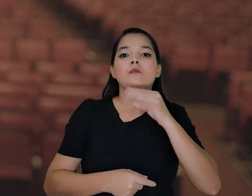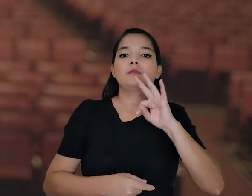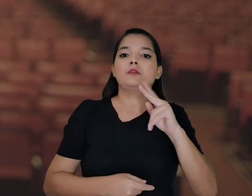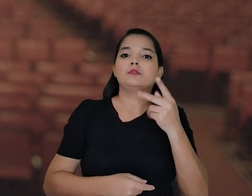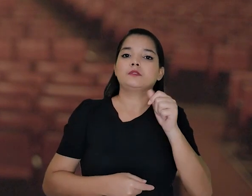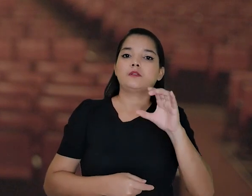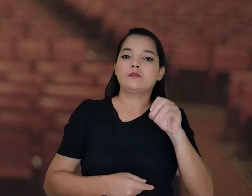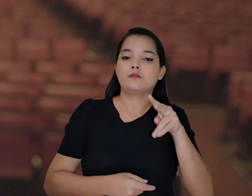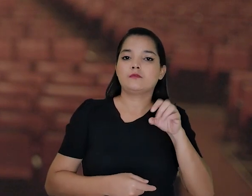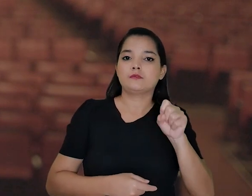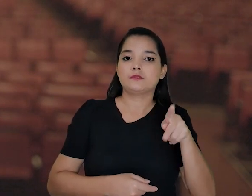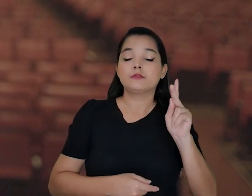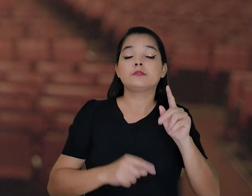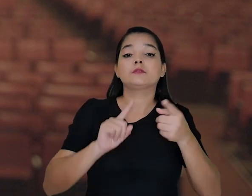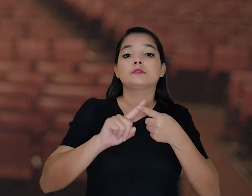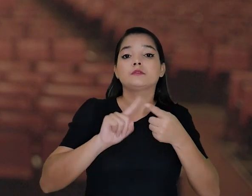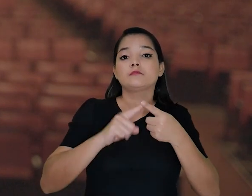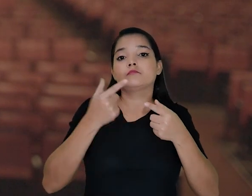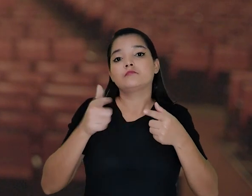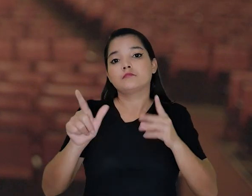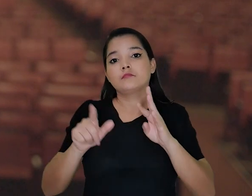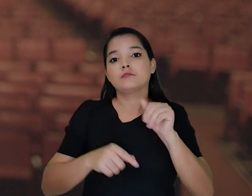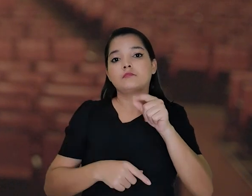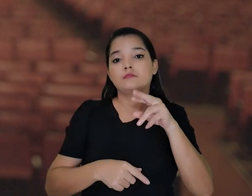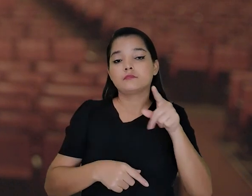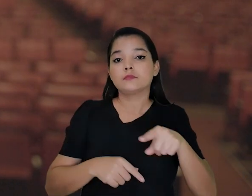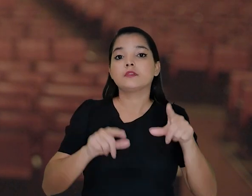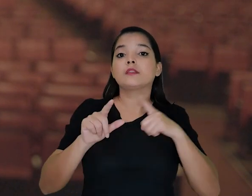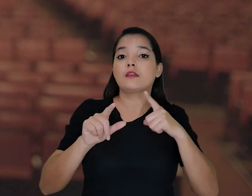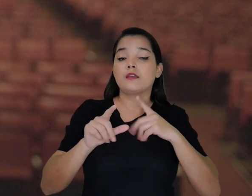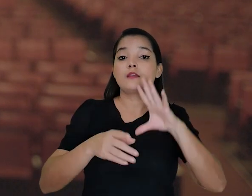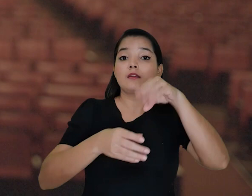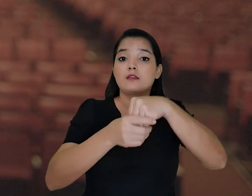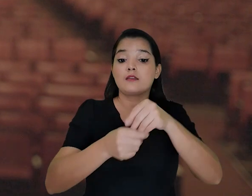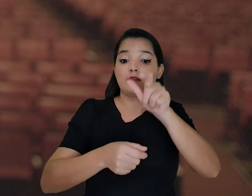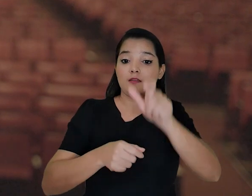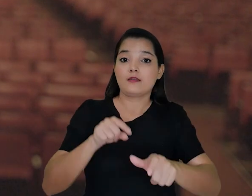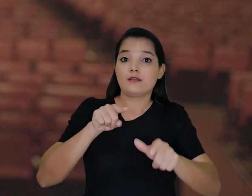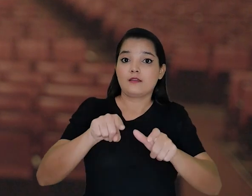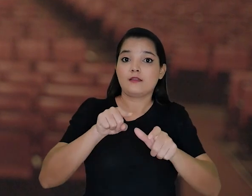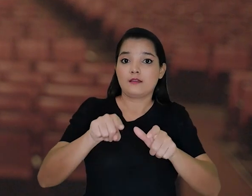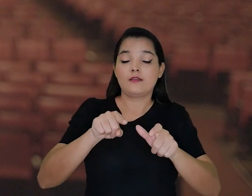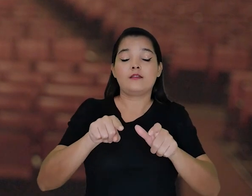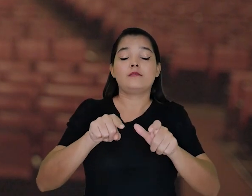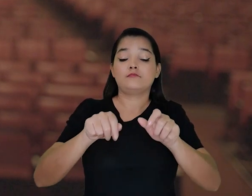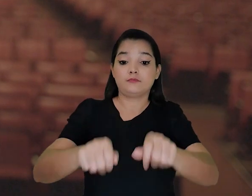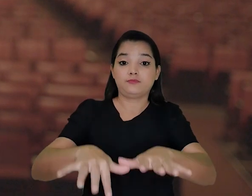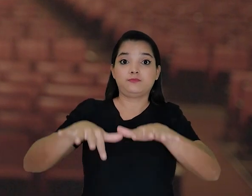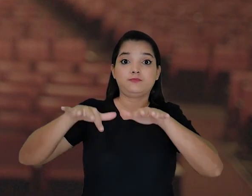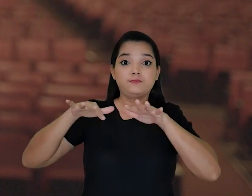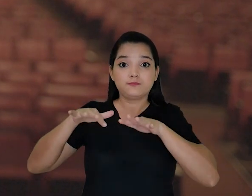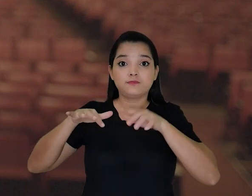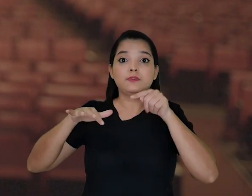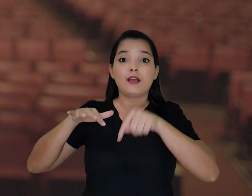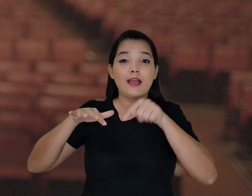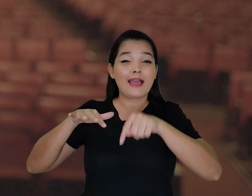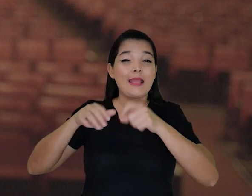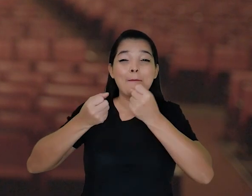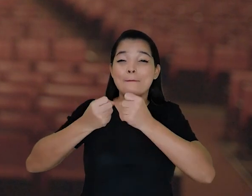ah aonde você vai ter Ah o um solista na frente de uma orquestra